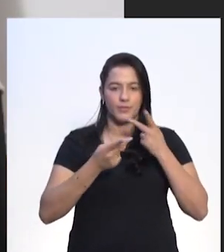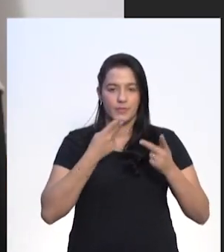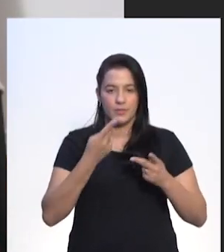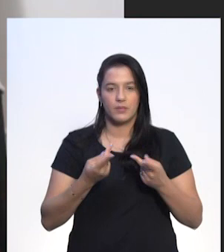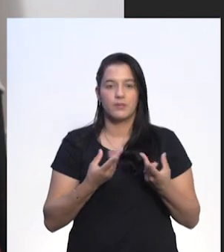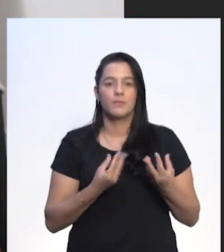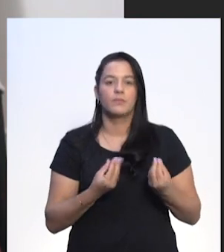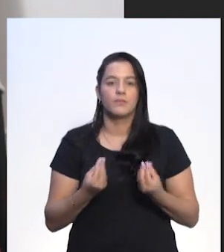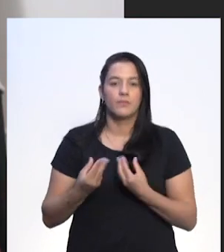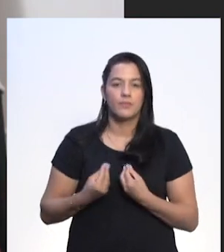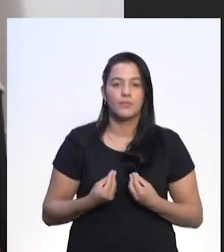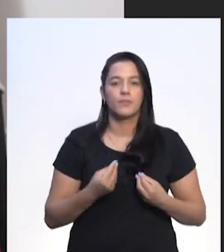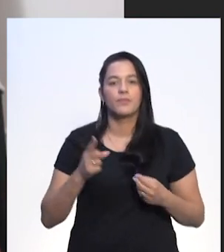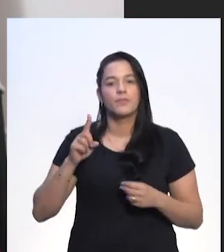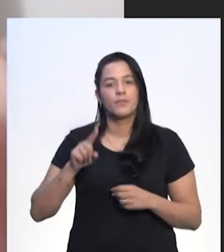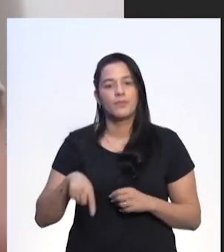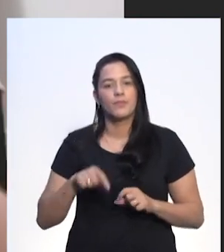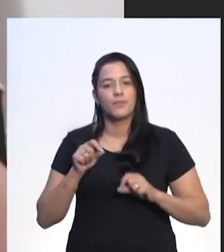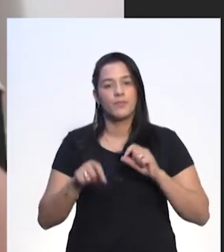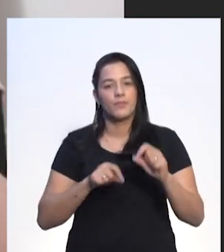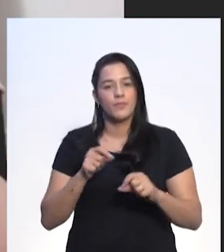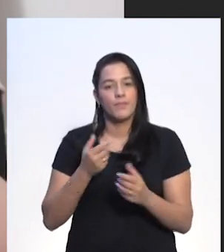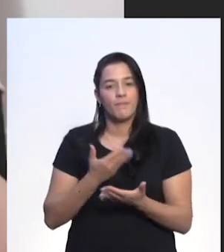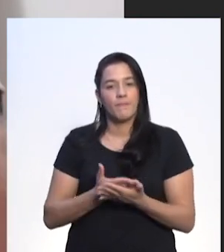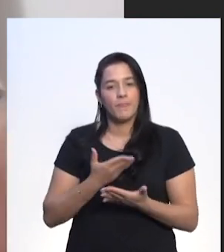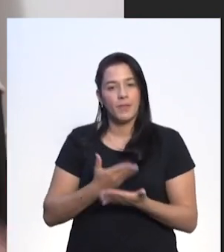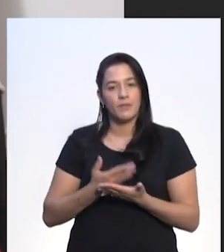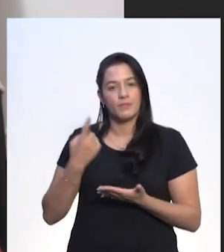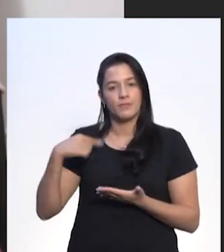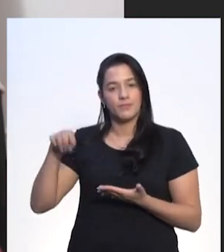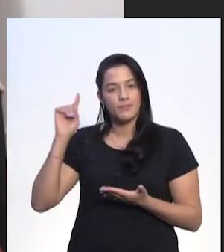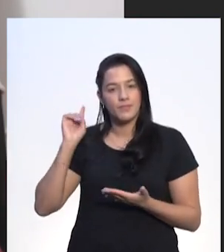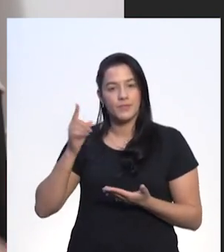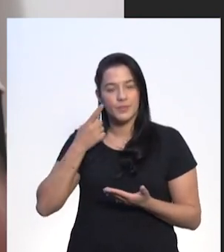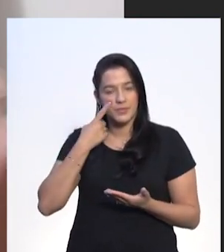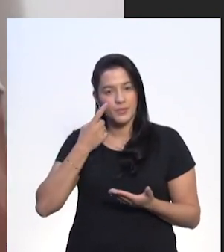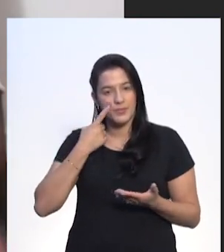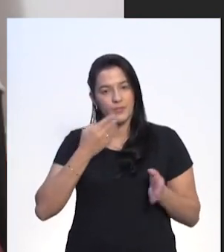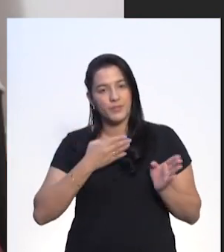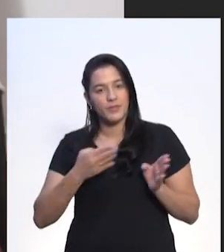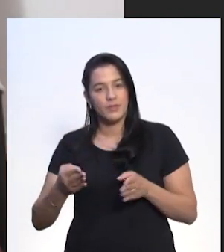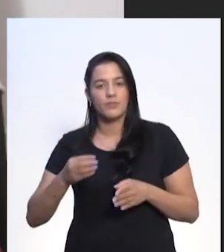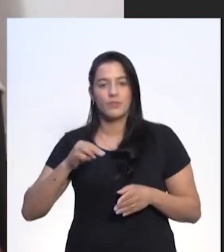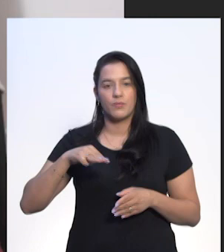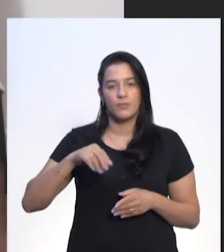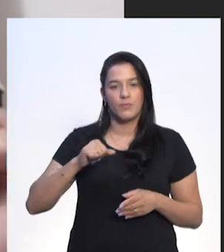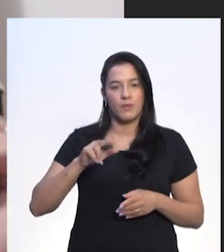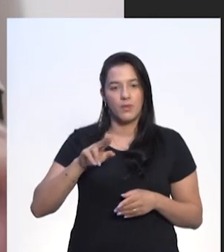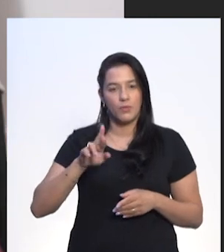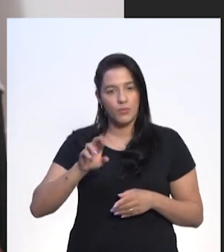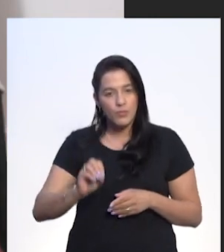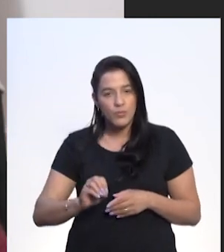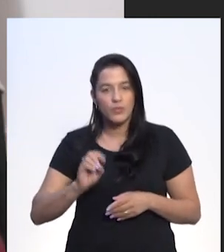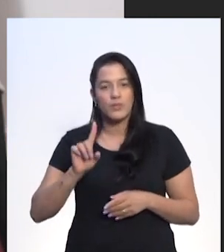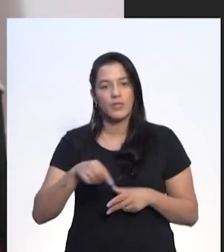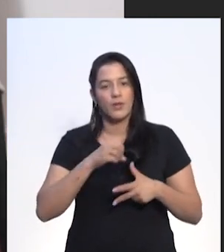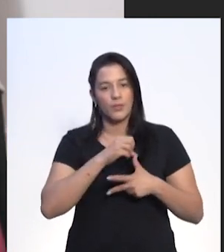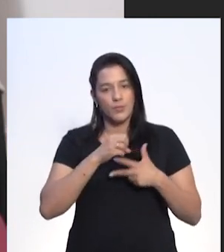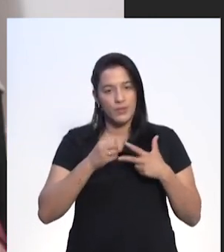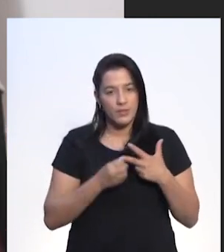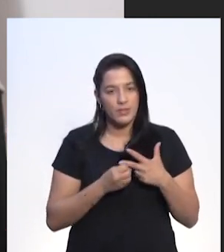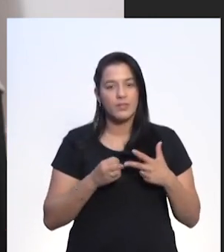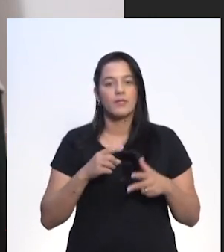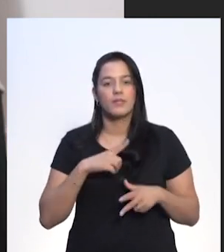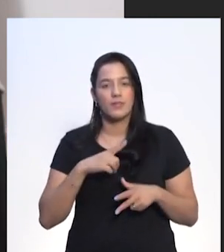é sobre a aula que vocês estavam vendo do Mauro, né, em relação ao Enem, que a gente também